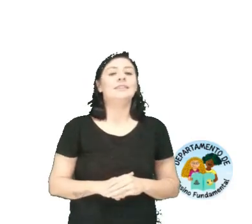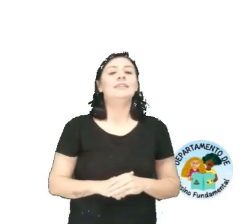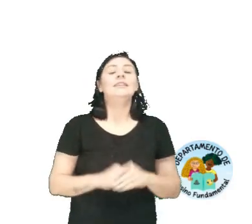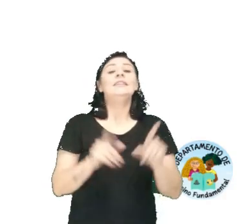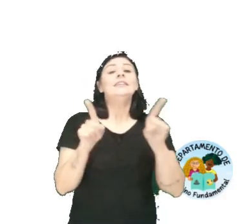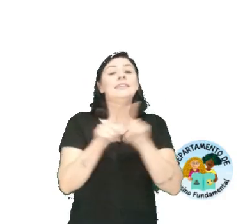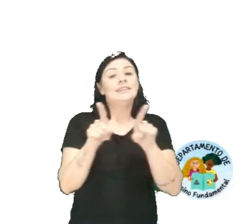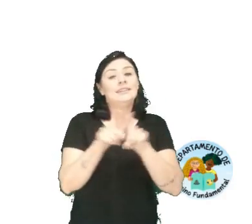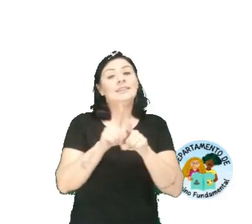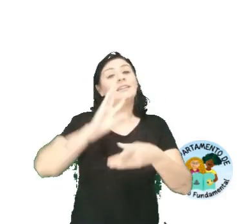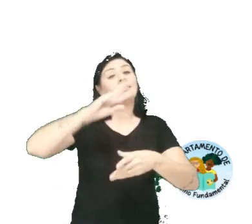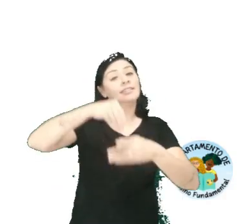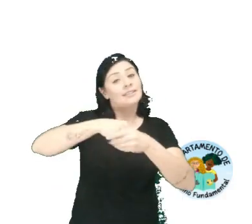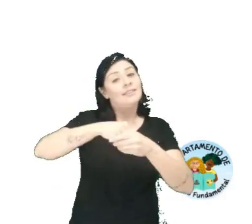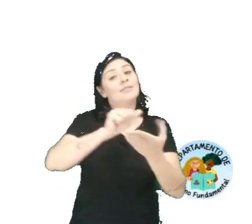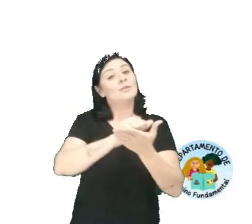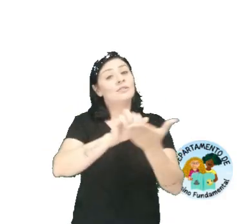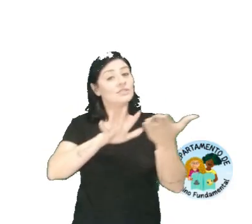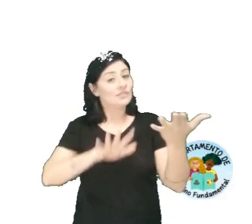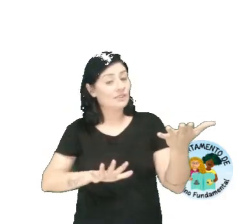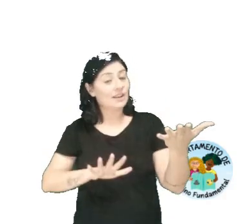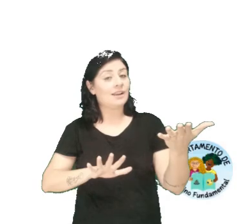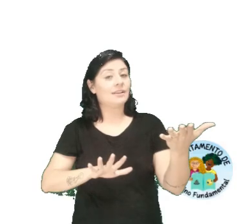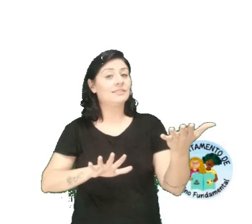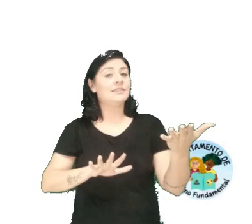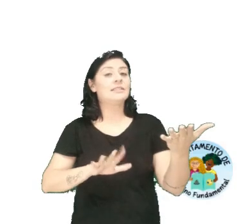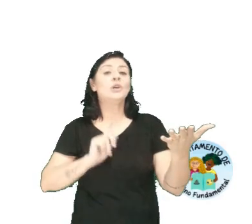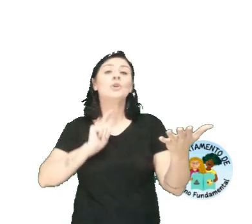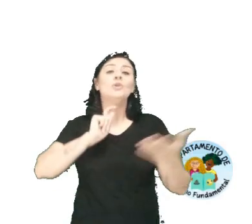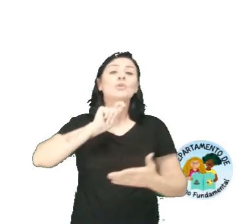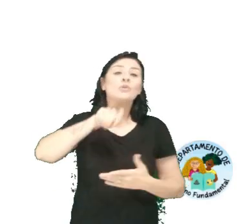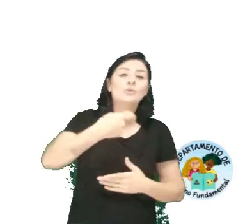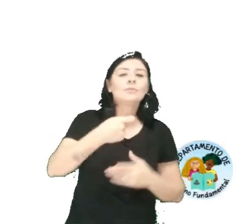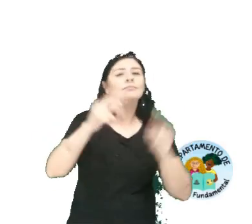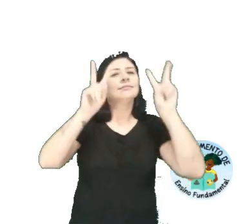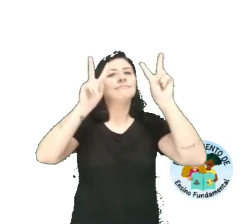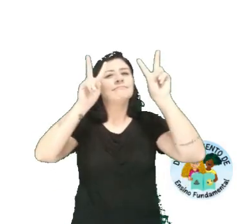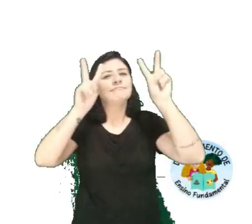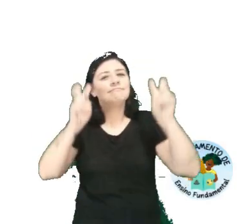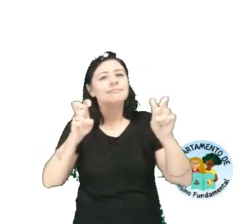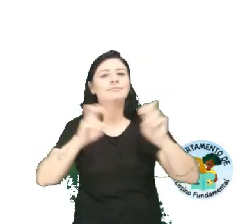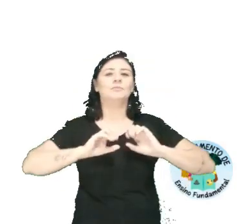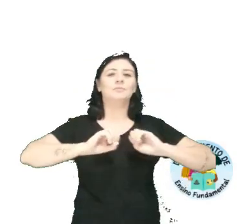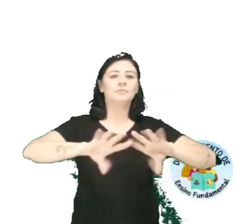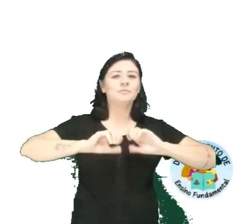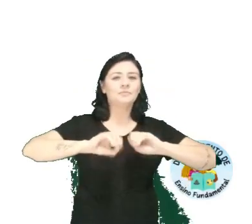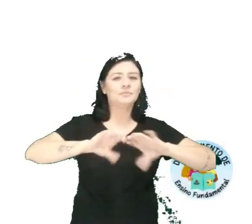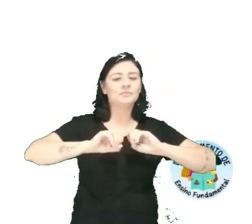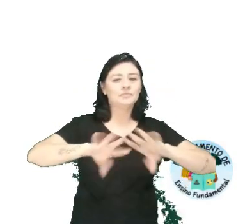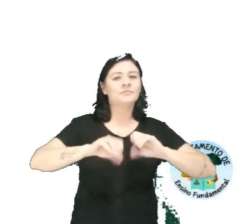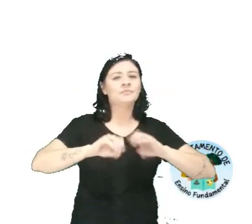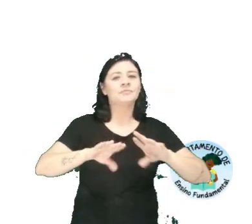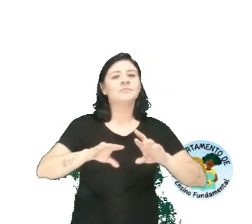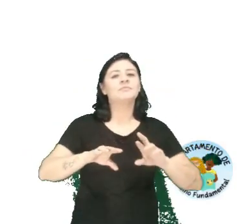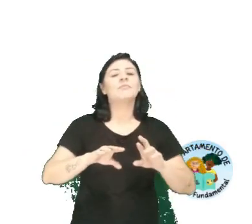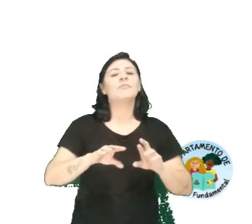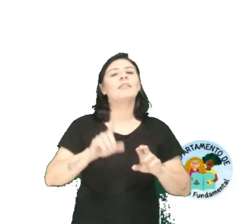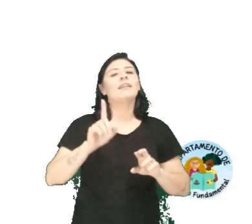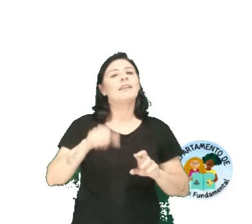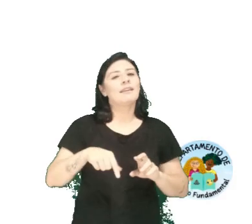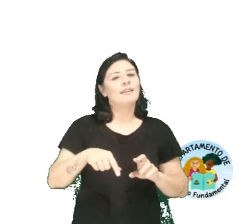Ainda, né, dentro dessas atividades relacionadas, né, à educação para a